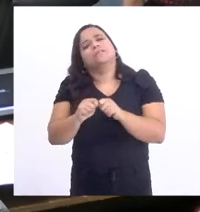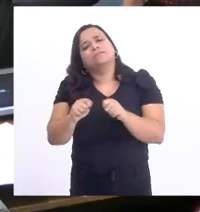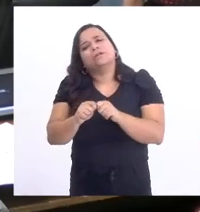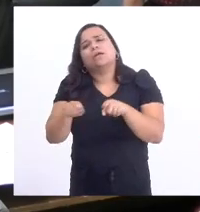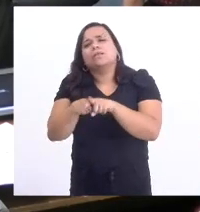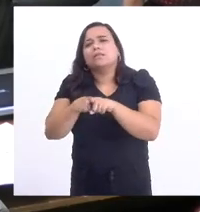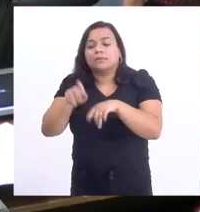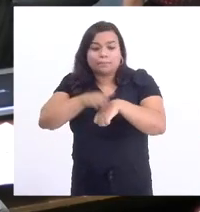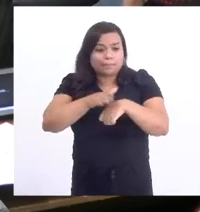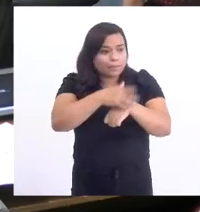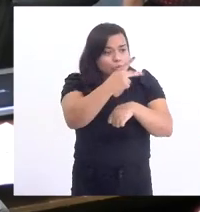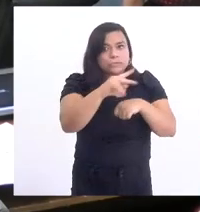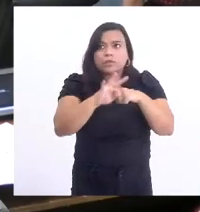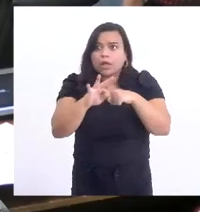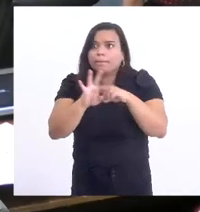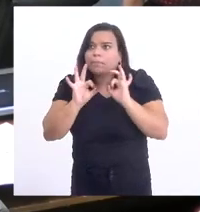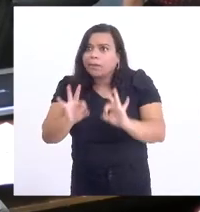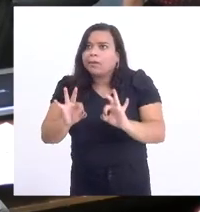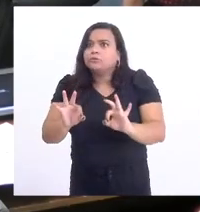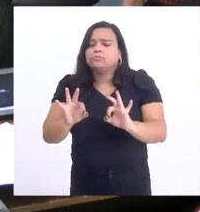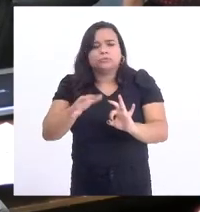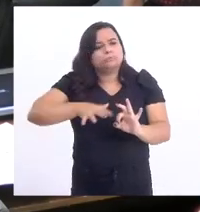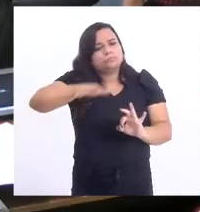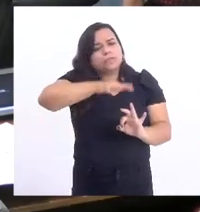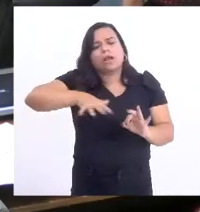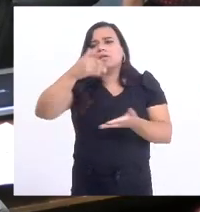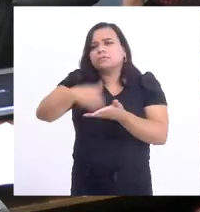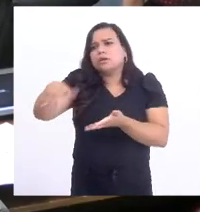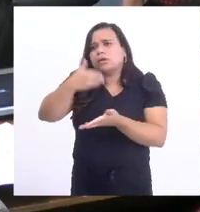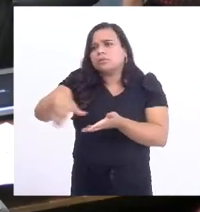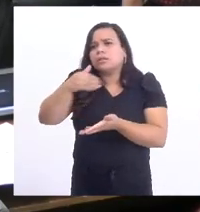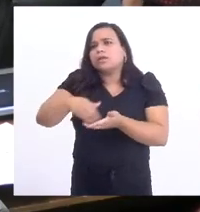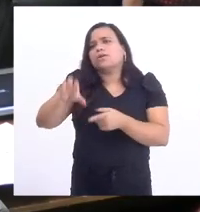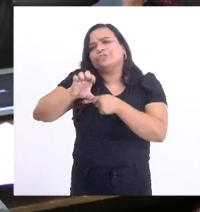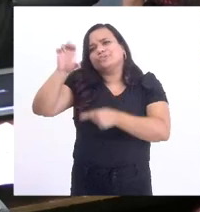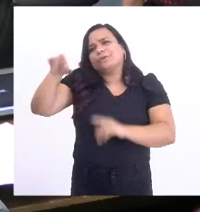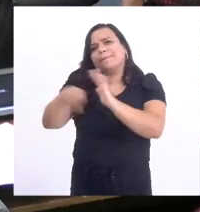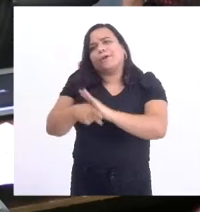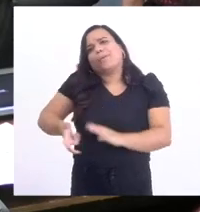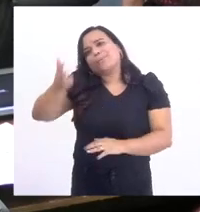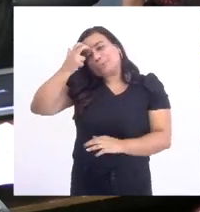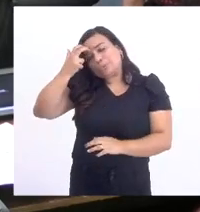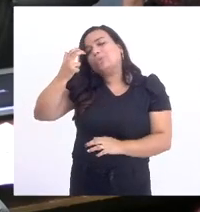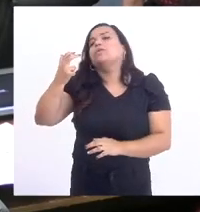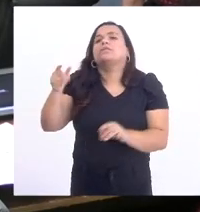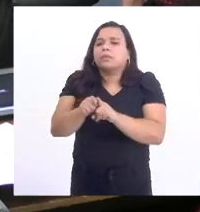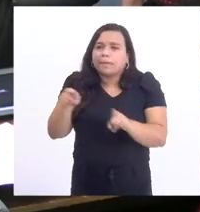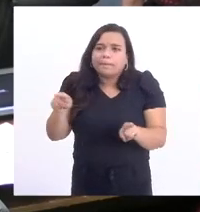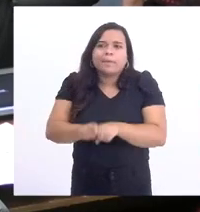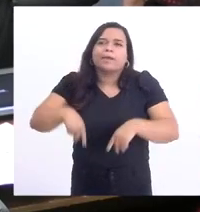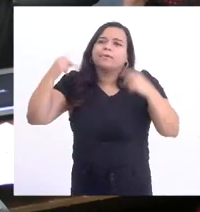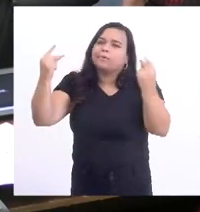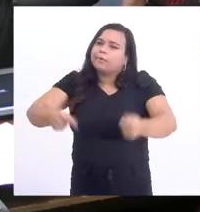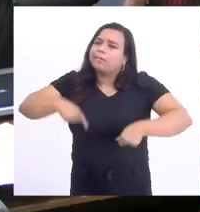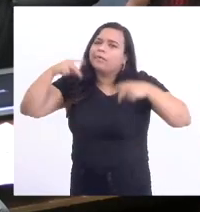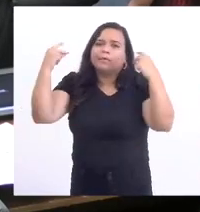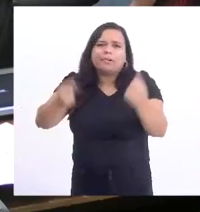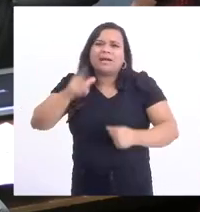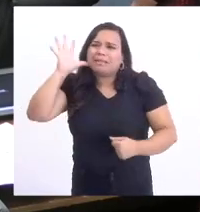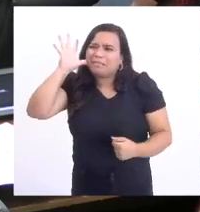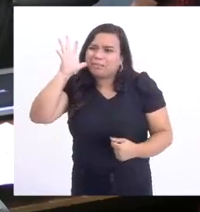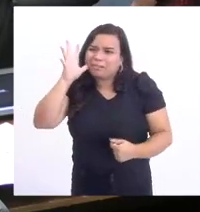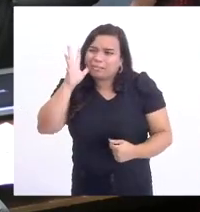técnicos da Secretaria Estadual de Cultura também perdiam imenso tempo